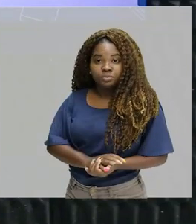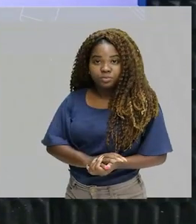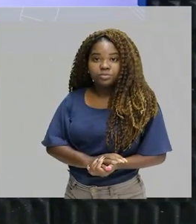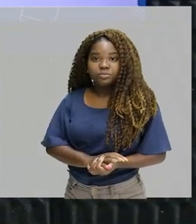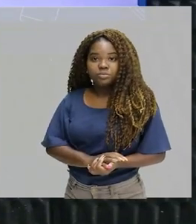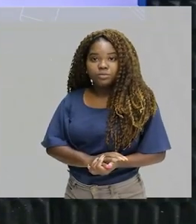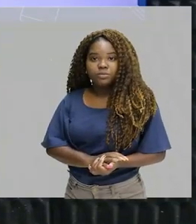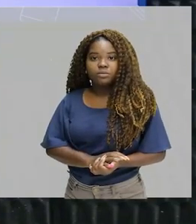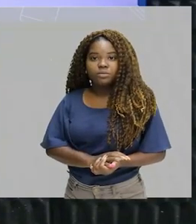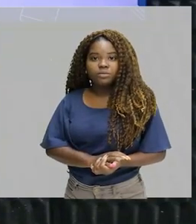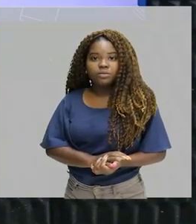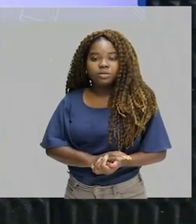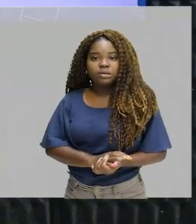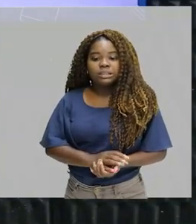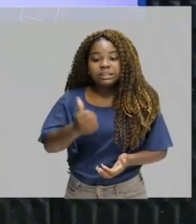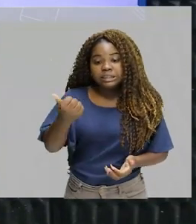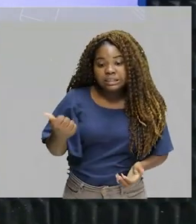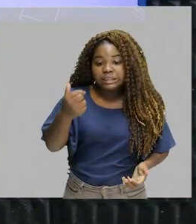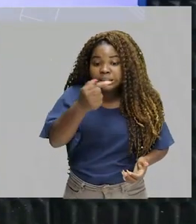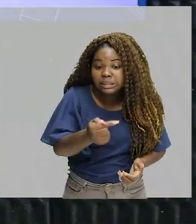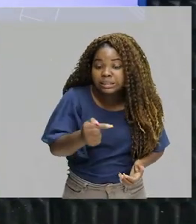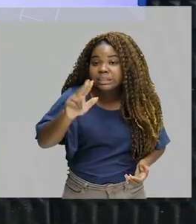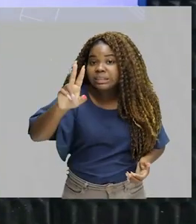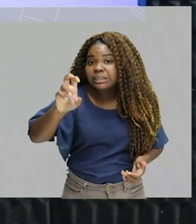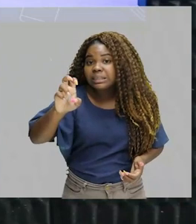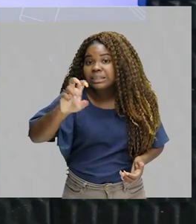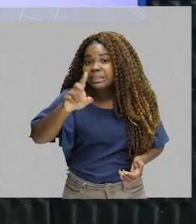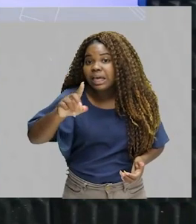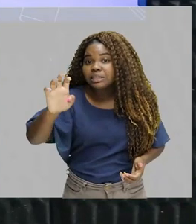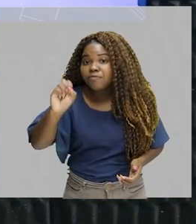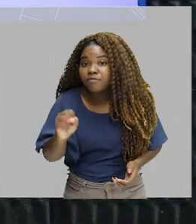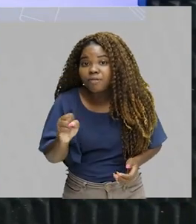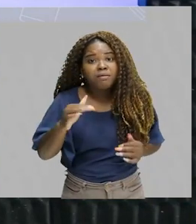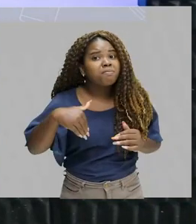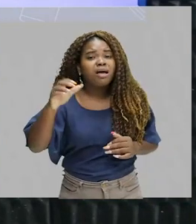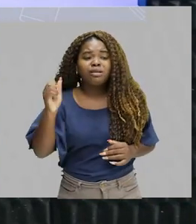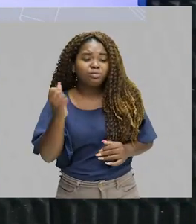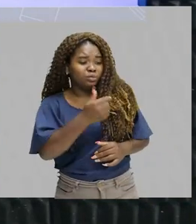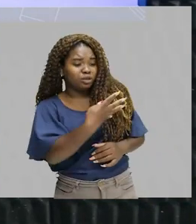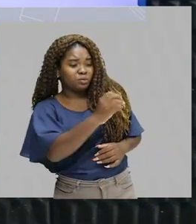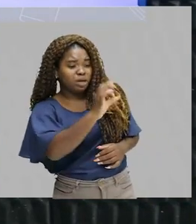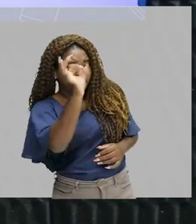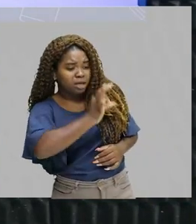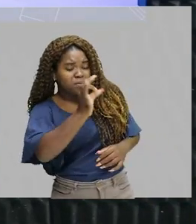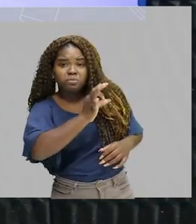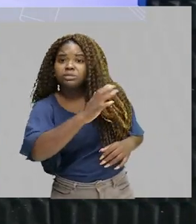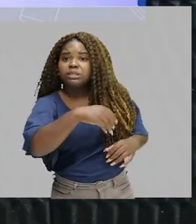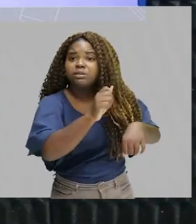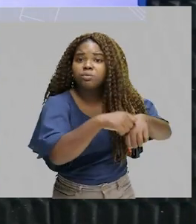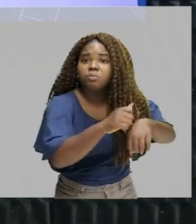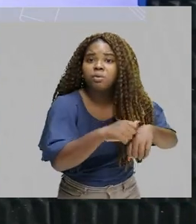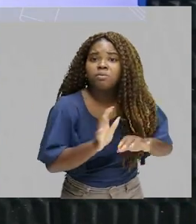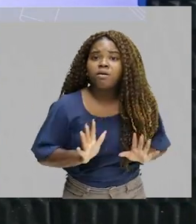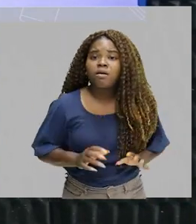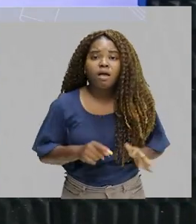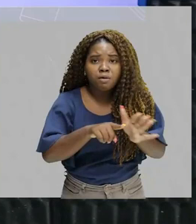por pessoa 17 vezes maior do que os 40% mais pobres